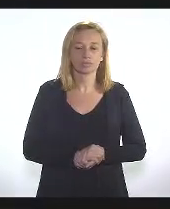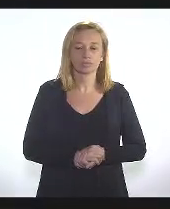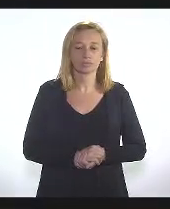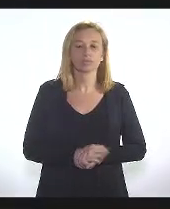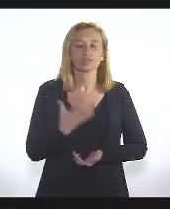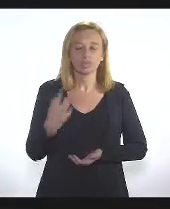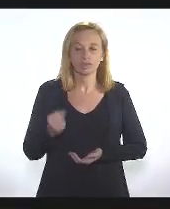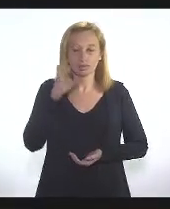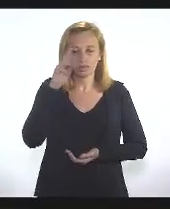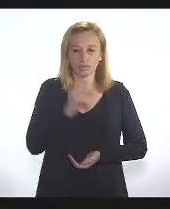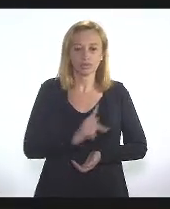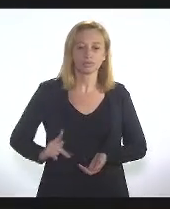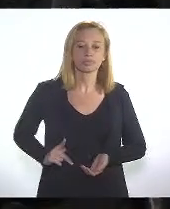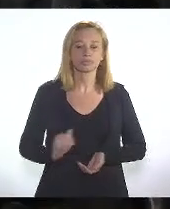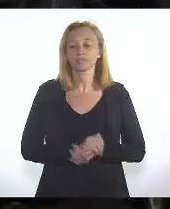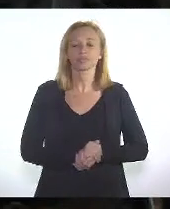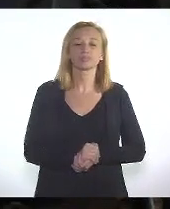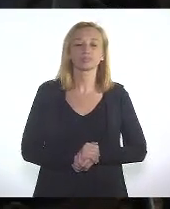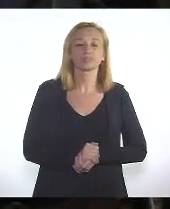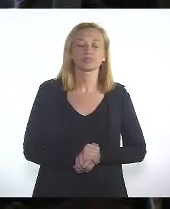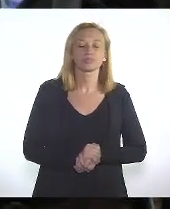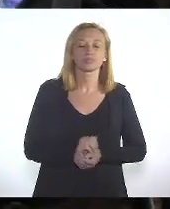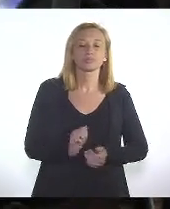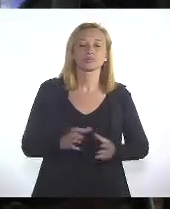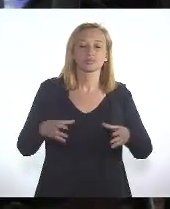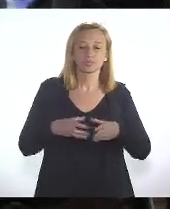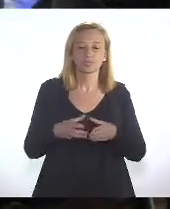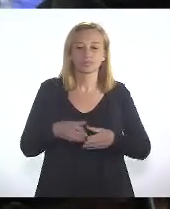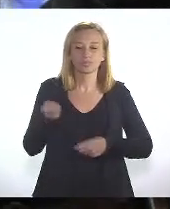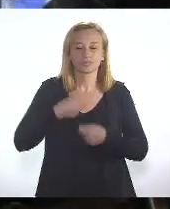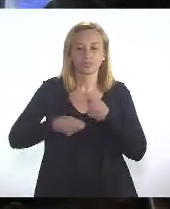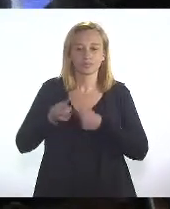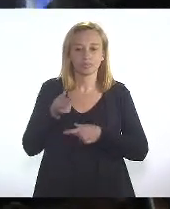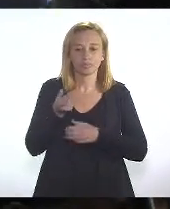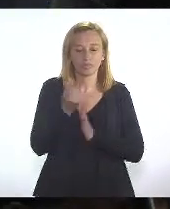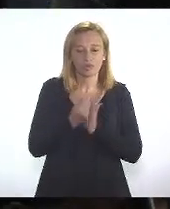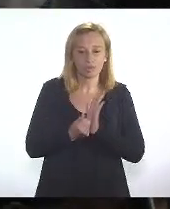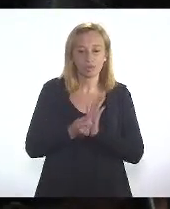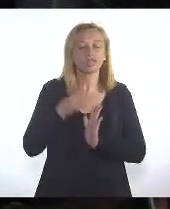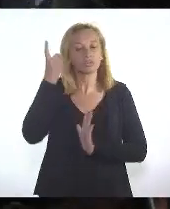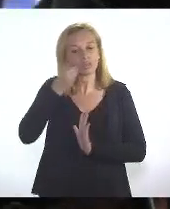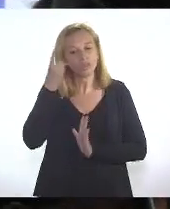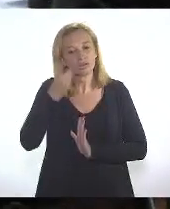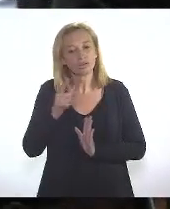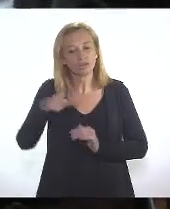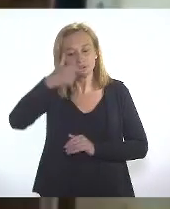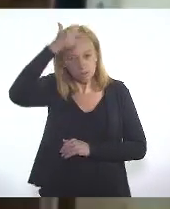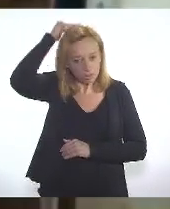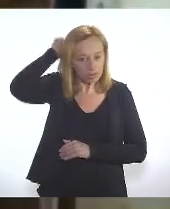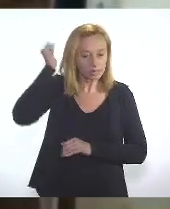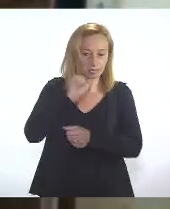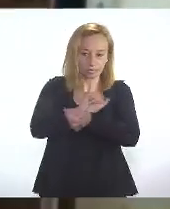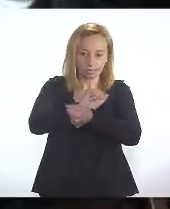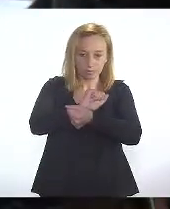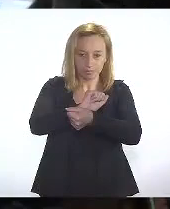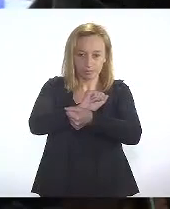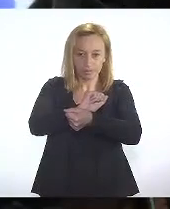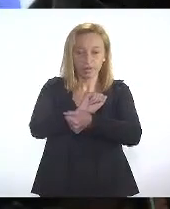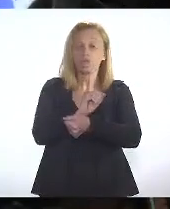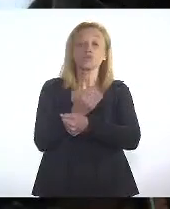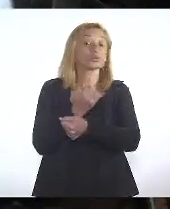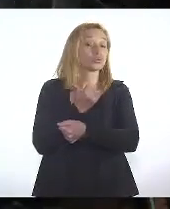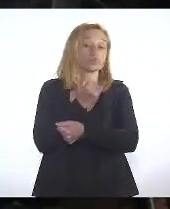Parecer favorável. Pela Comissão de Orçamento, deputado Luiz Paulo. Senhor presidente, perdão, ele não pode,